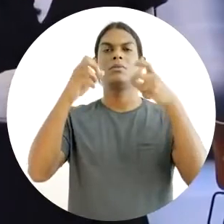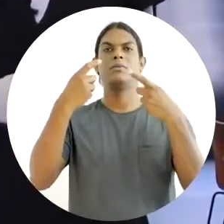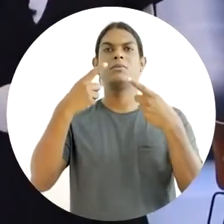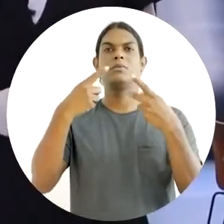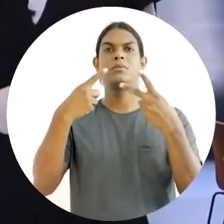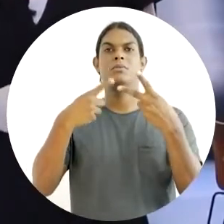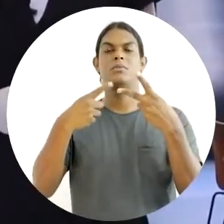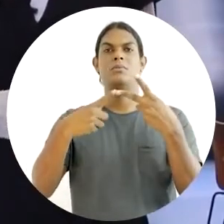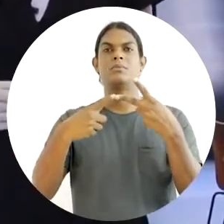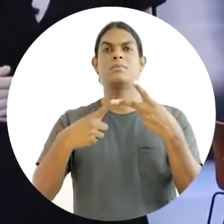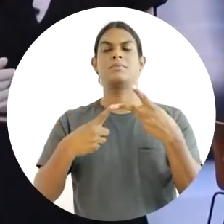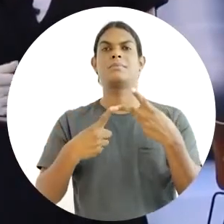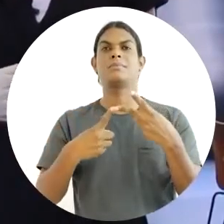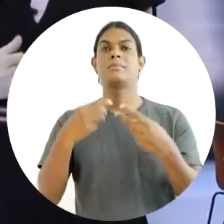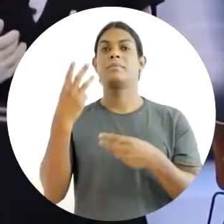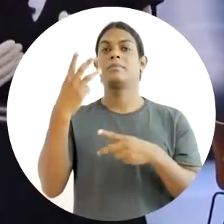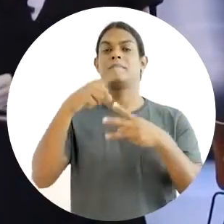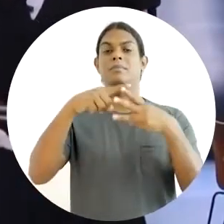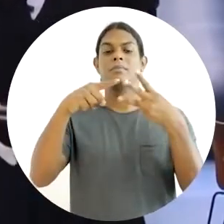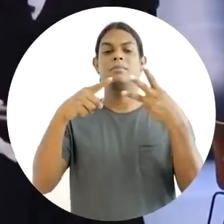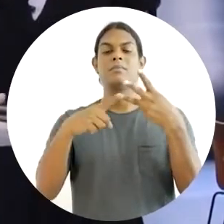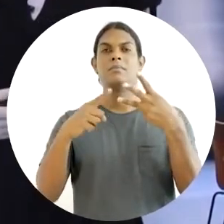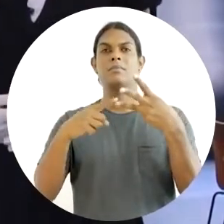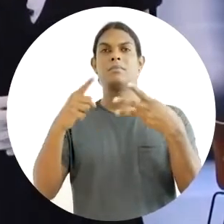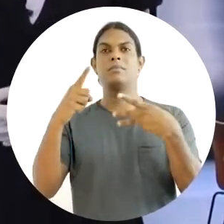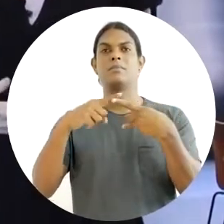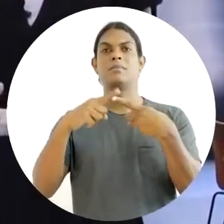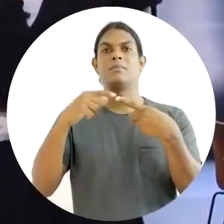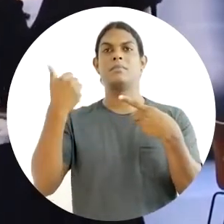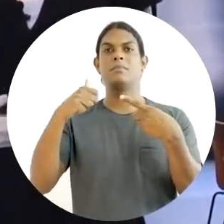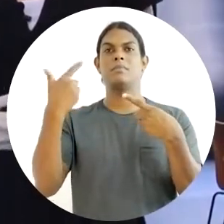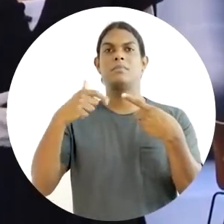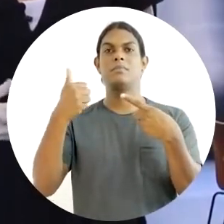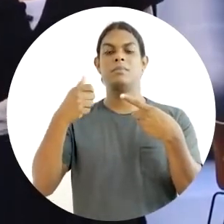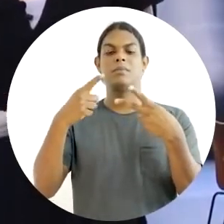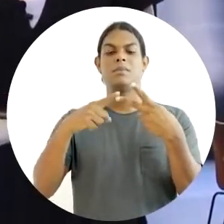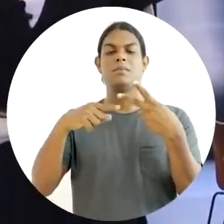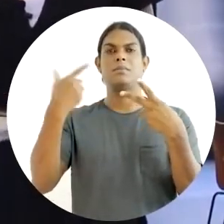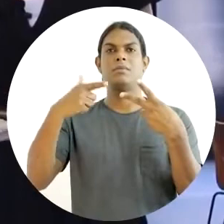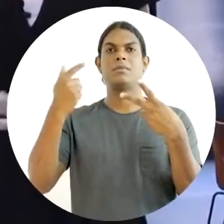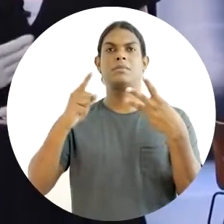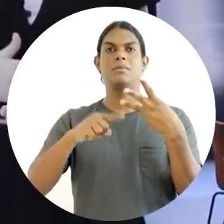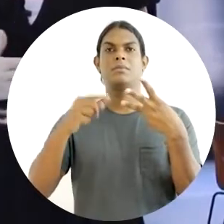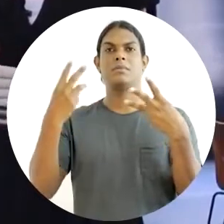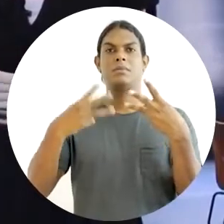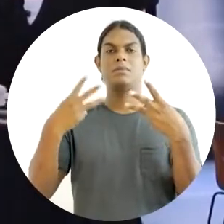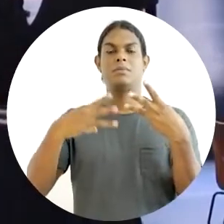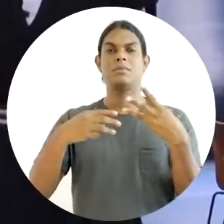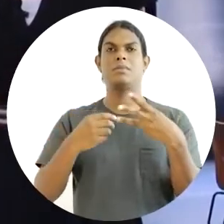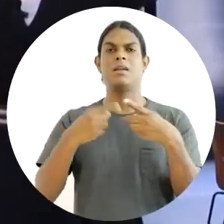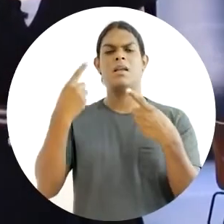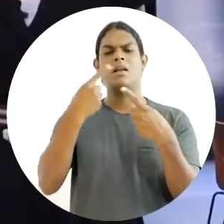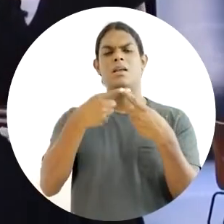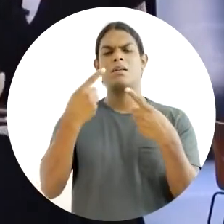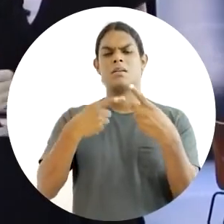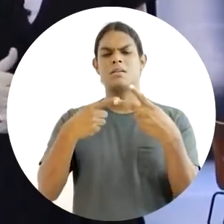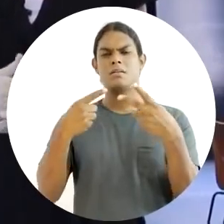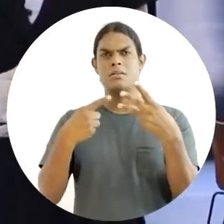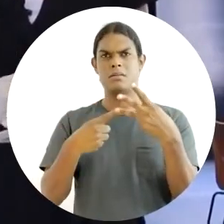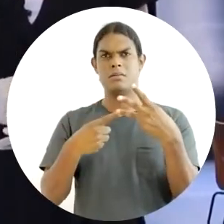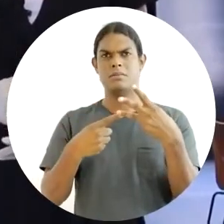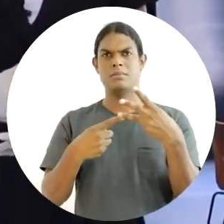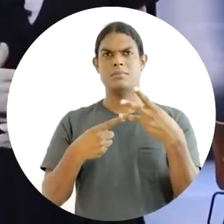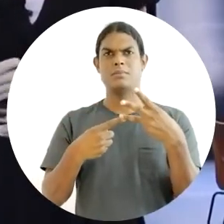de descrição. O primeiro nível, o segundo nível e o terceiro nível. Cada um desses níveis,